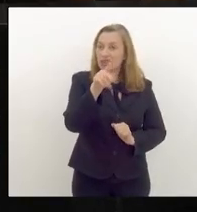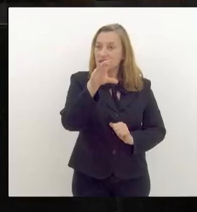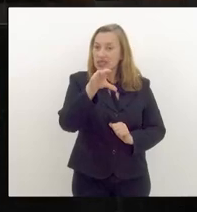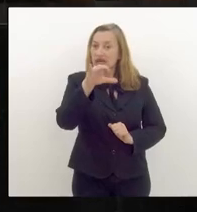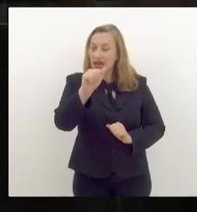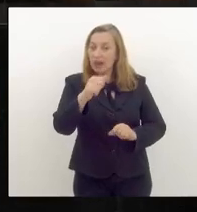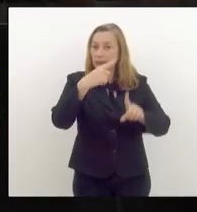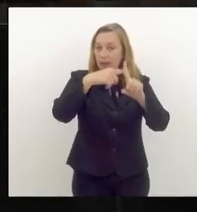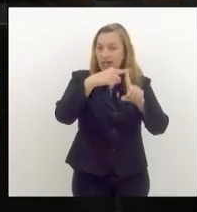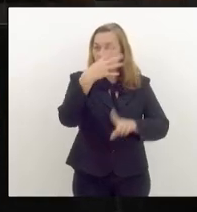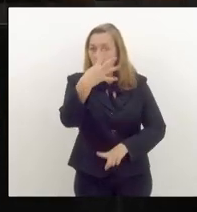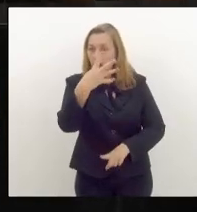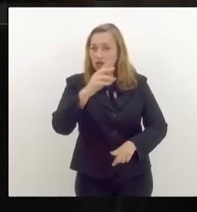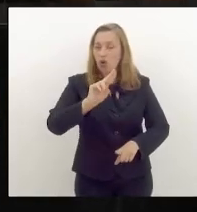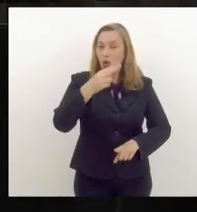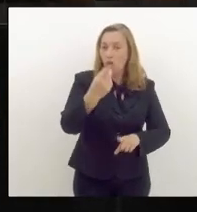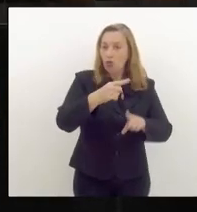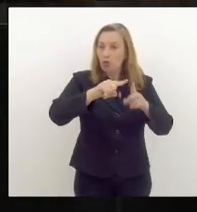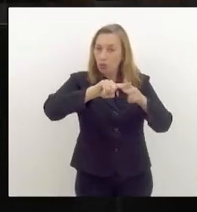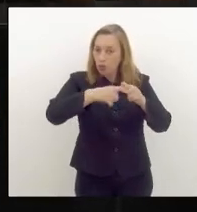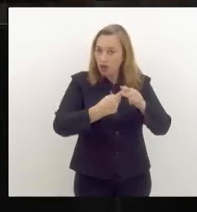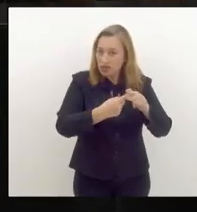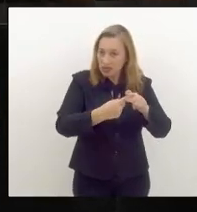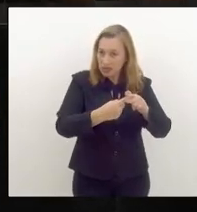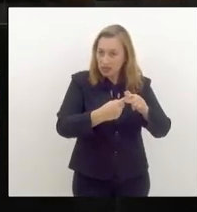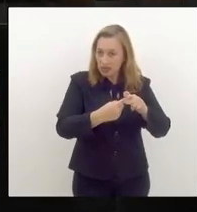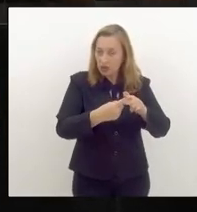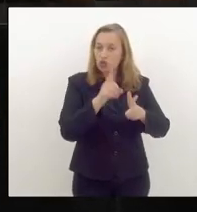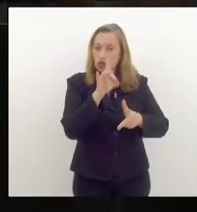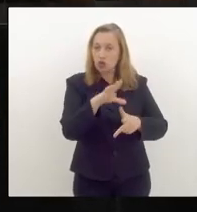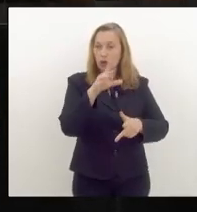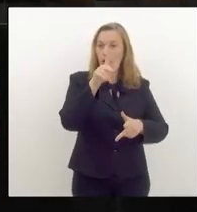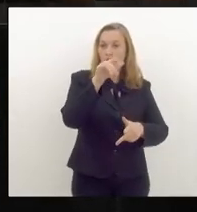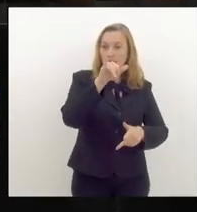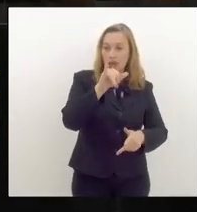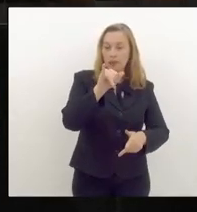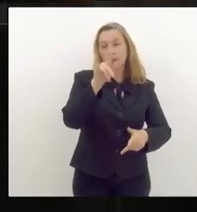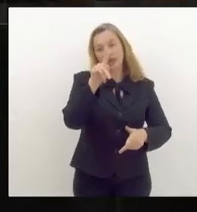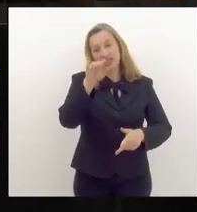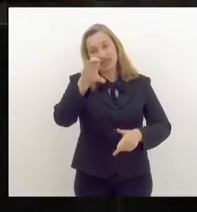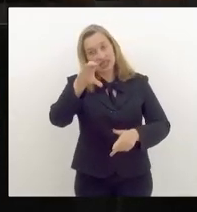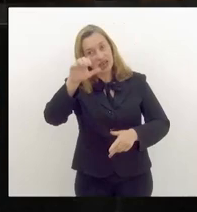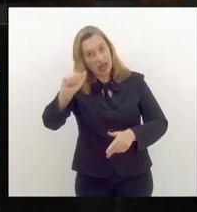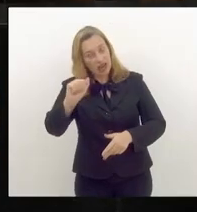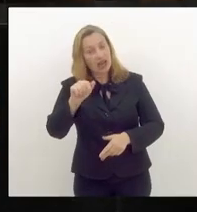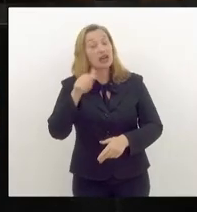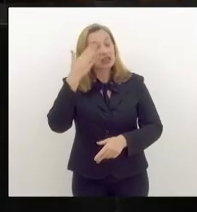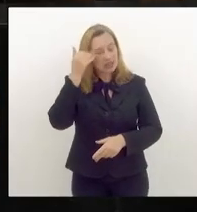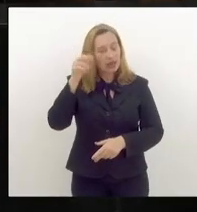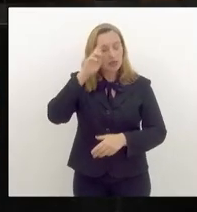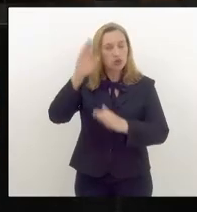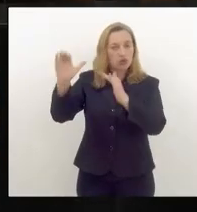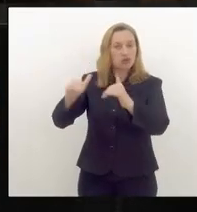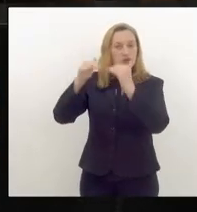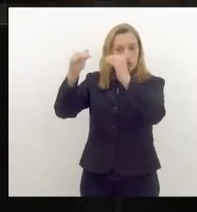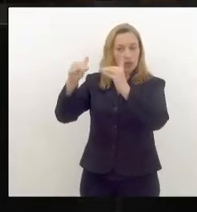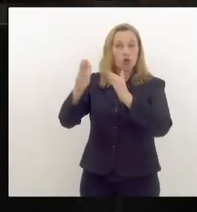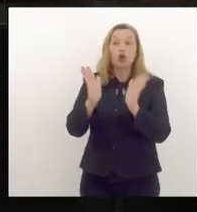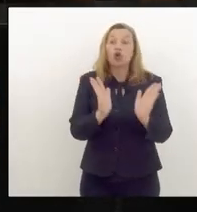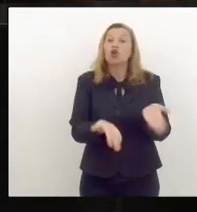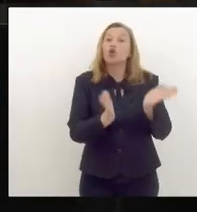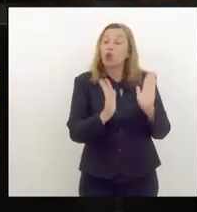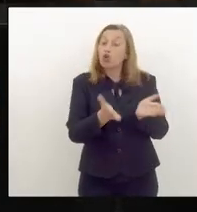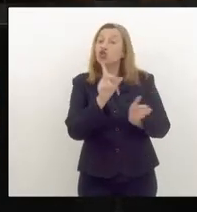4 e o correção monetária só pelo IPCA que sabe bem vossa excelência que